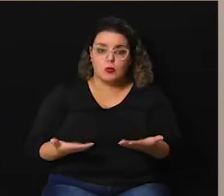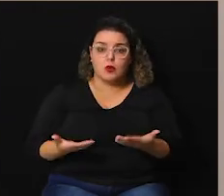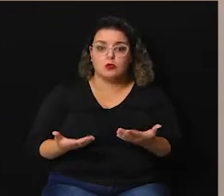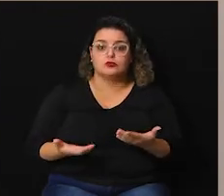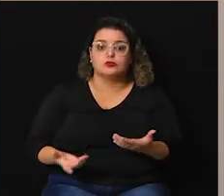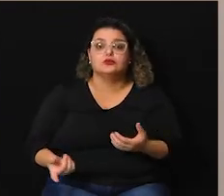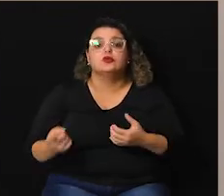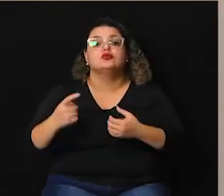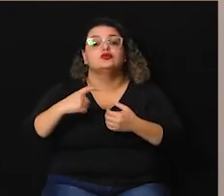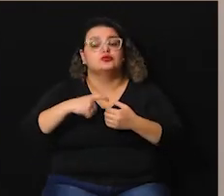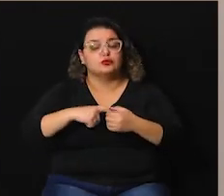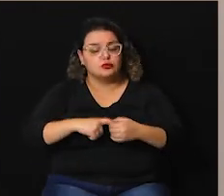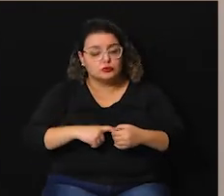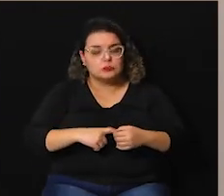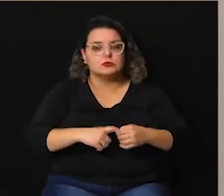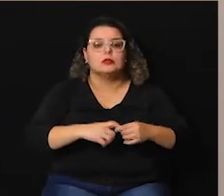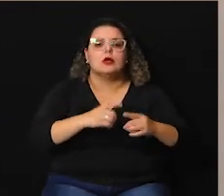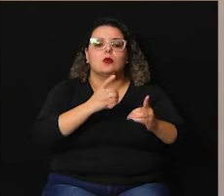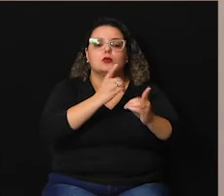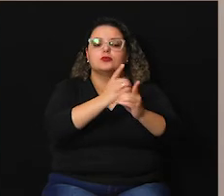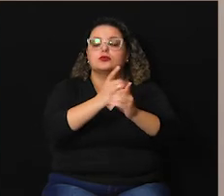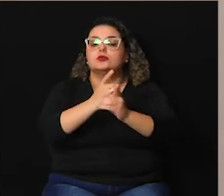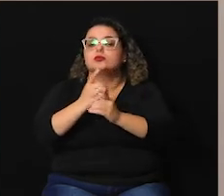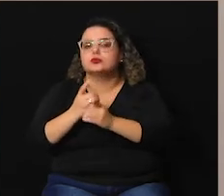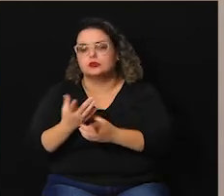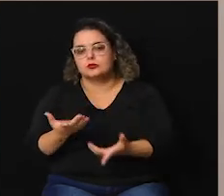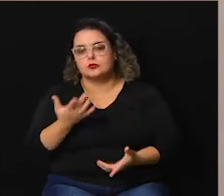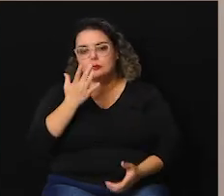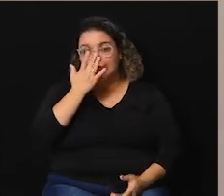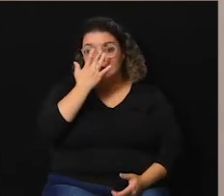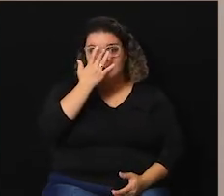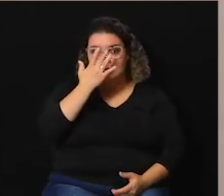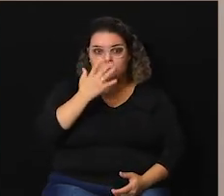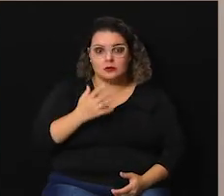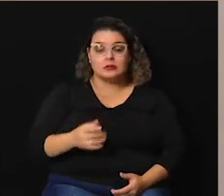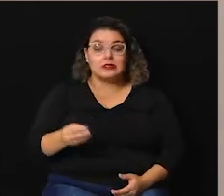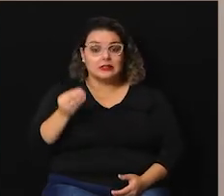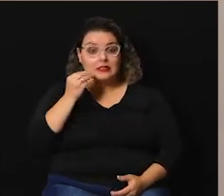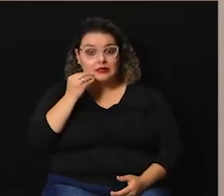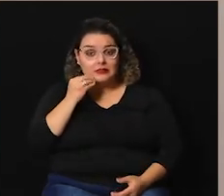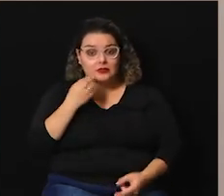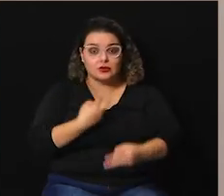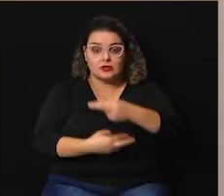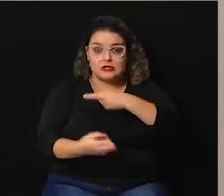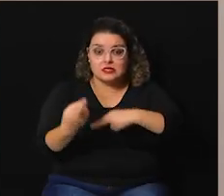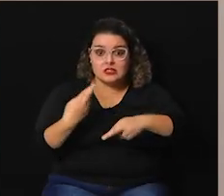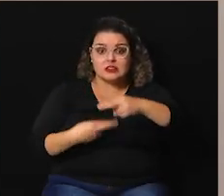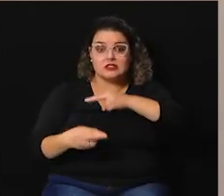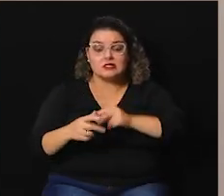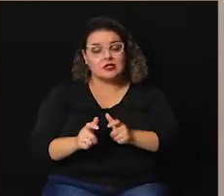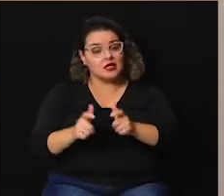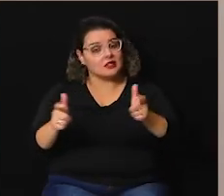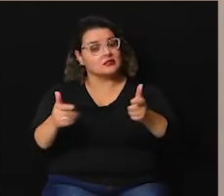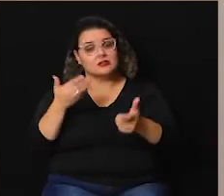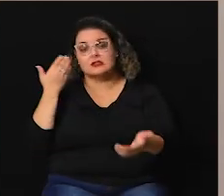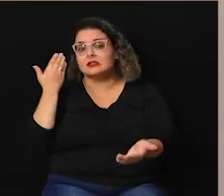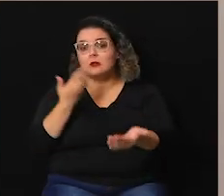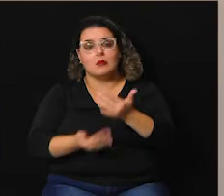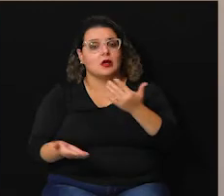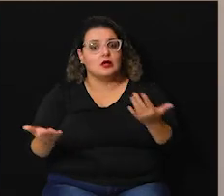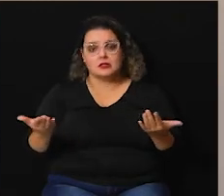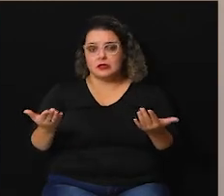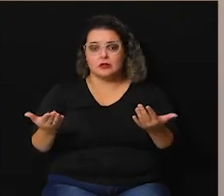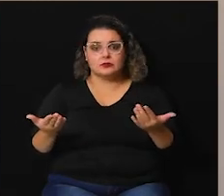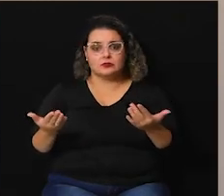disso, retornar aos encontros, investir no resgate das relações que muitas vezes se